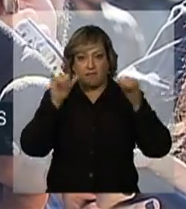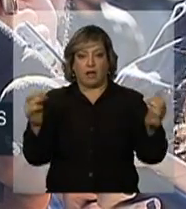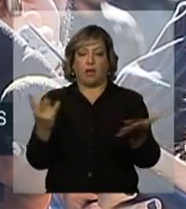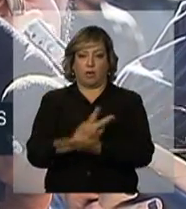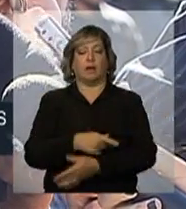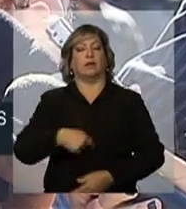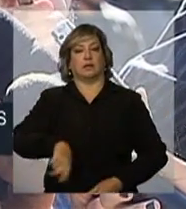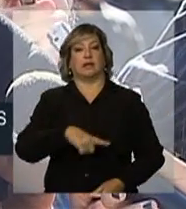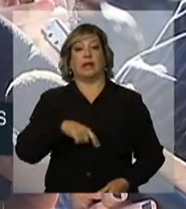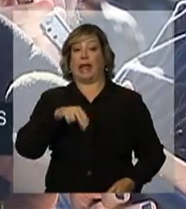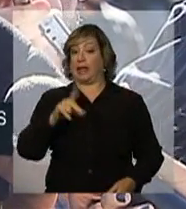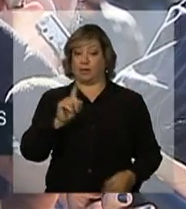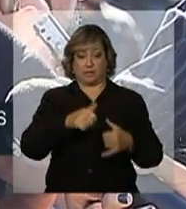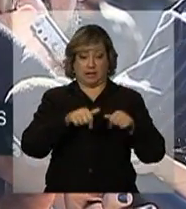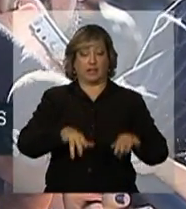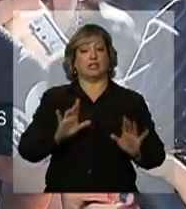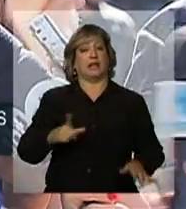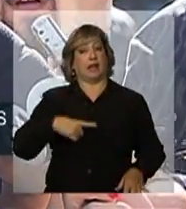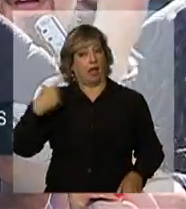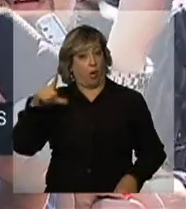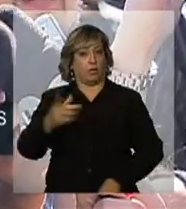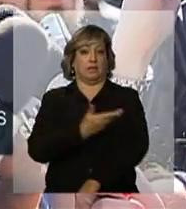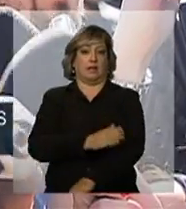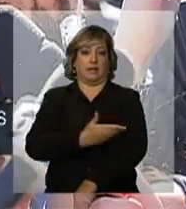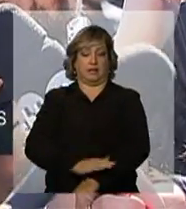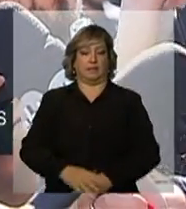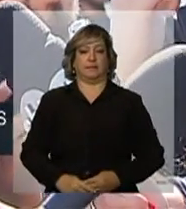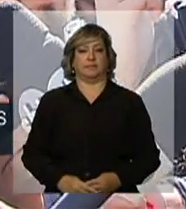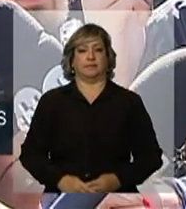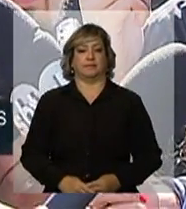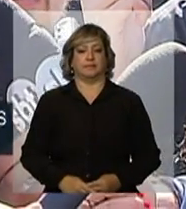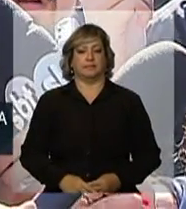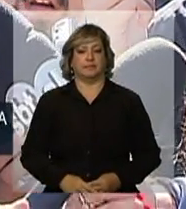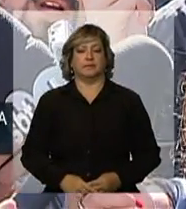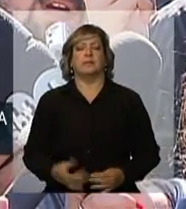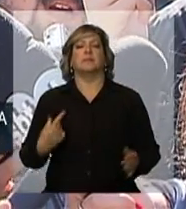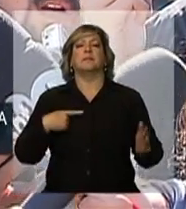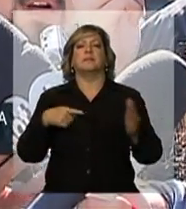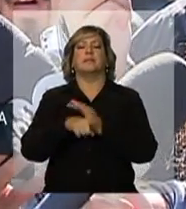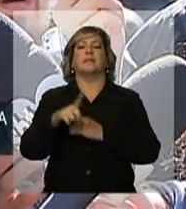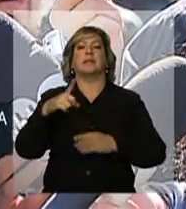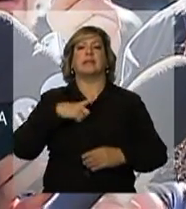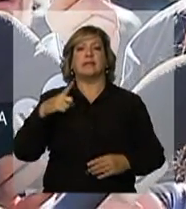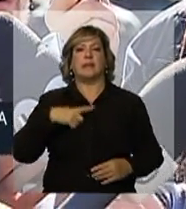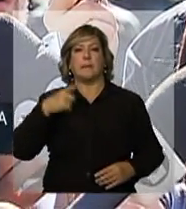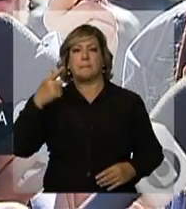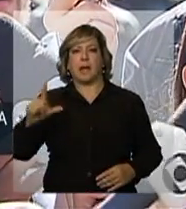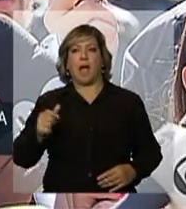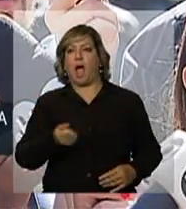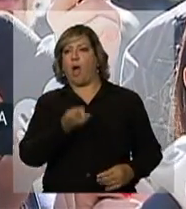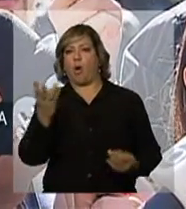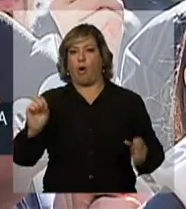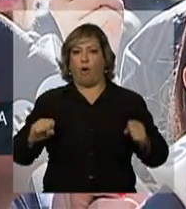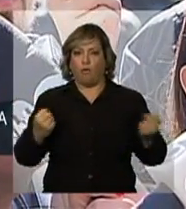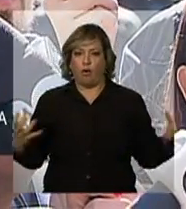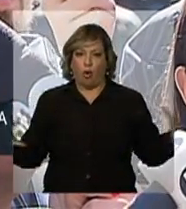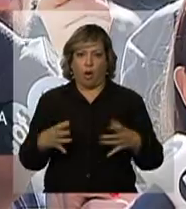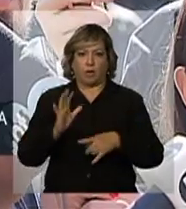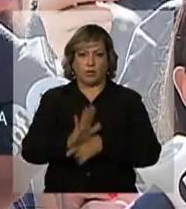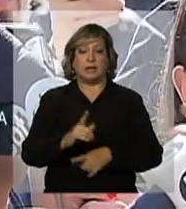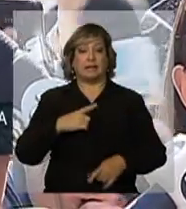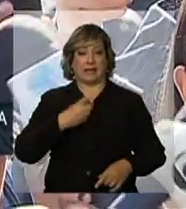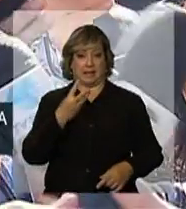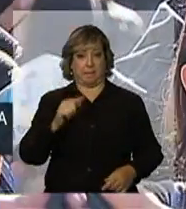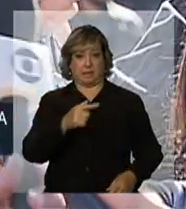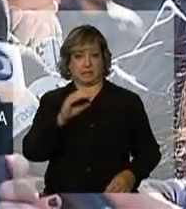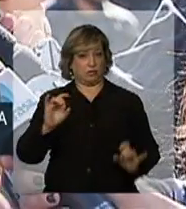não está aqui já está em operação. Além dos 3.700, tem mais algum reforço ou não? A gente são os